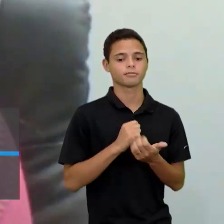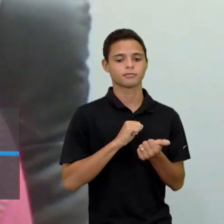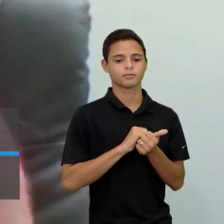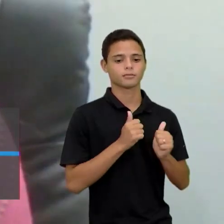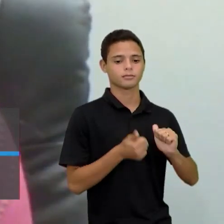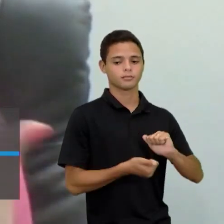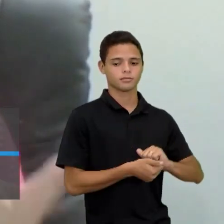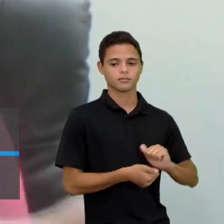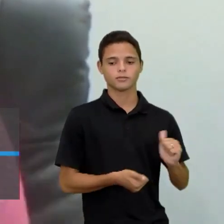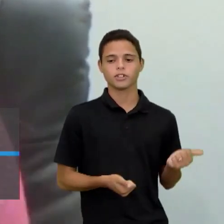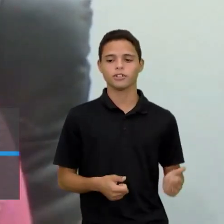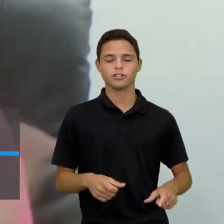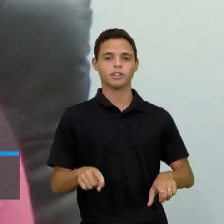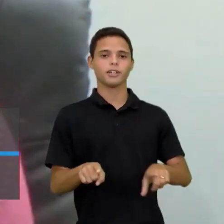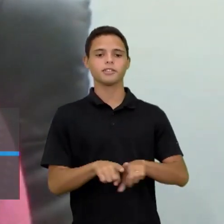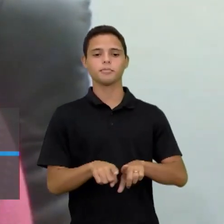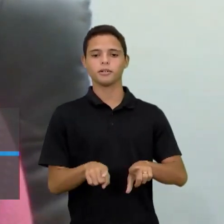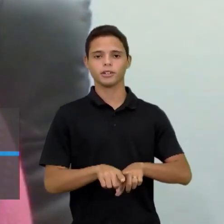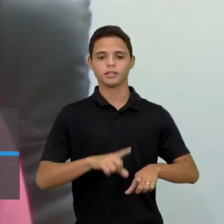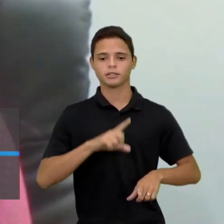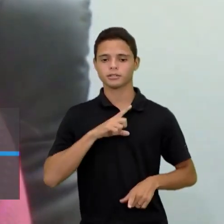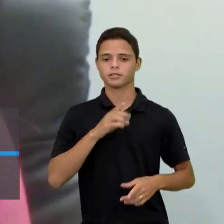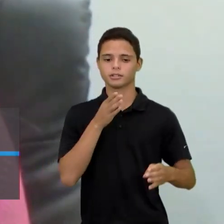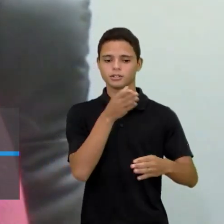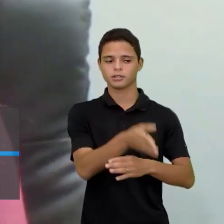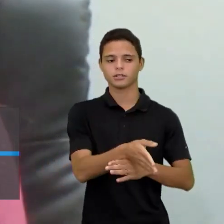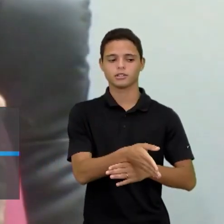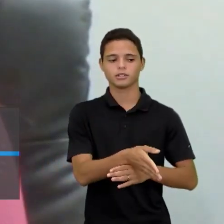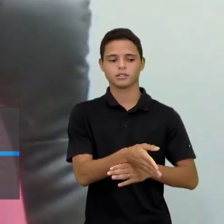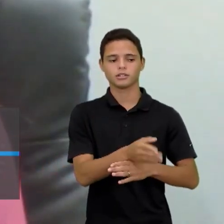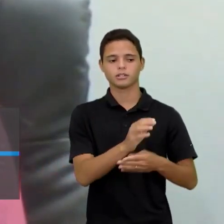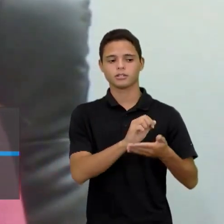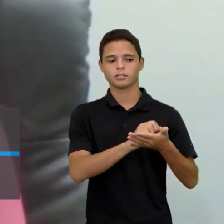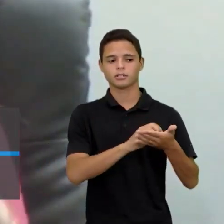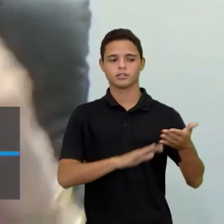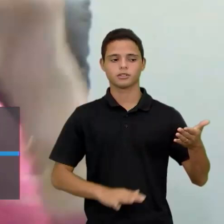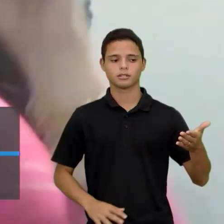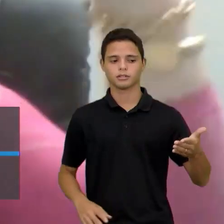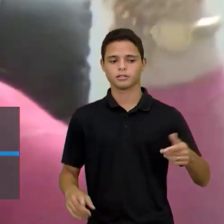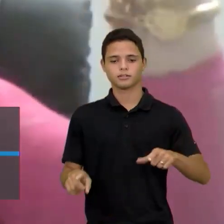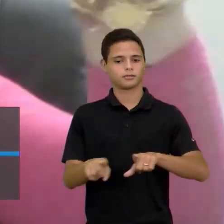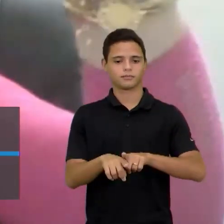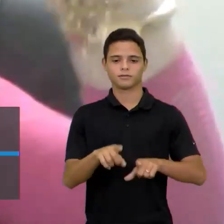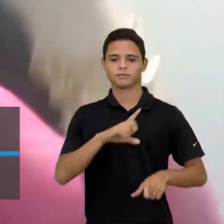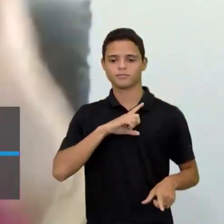esse aluno possa ter acesso à atividade, porque aí o professor ele pode colocar a